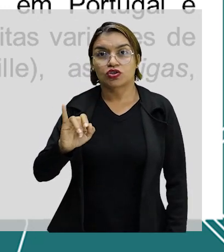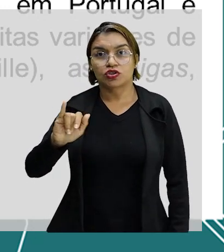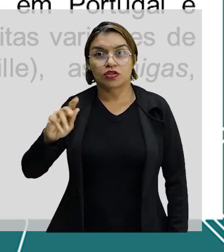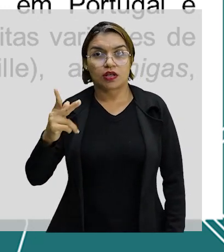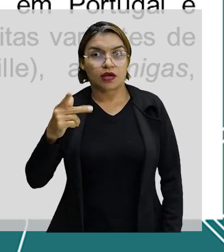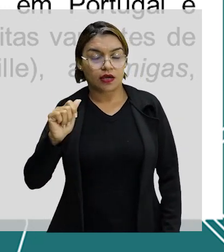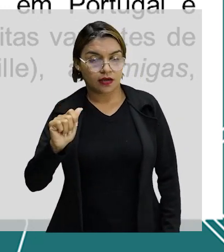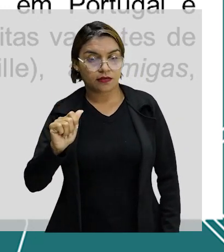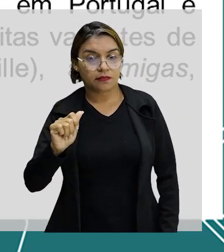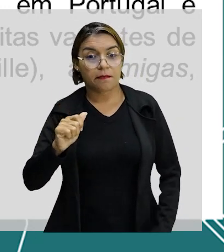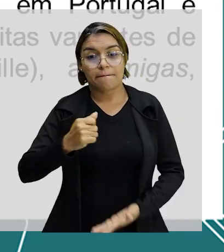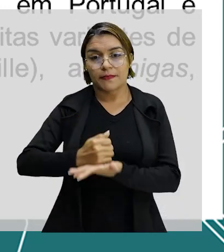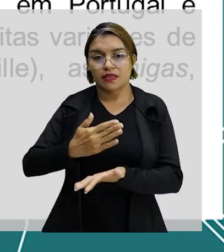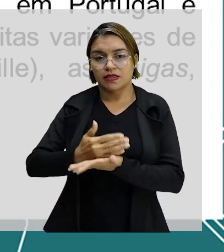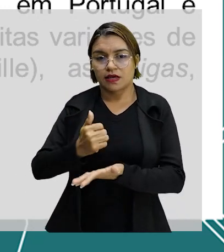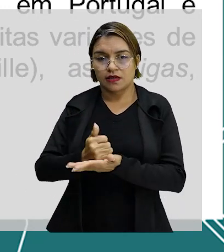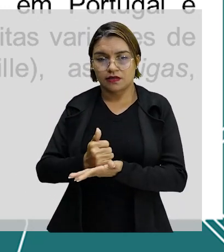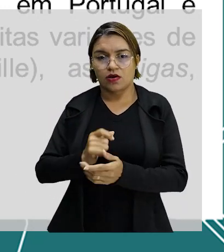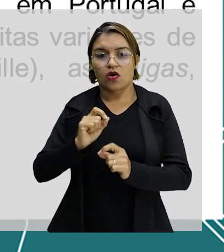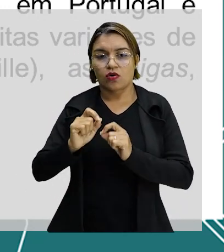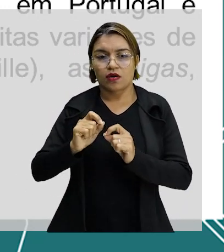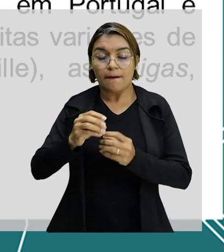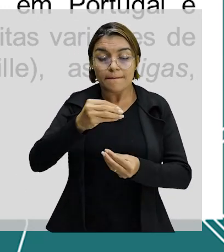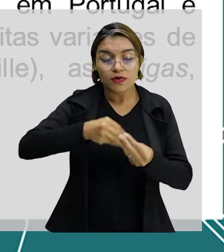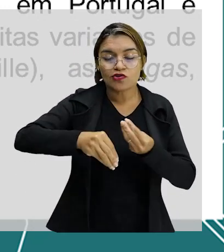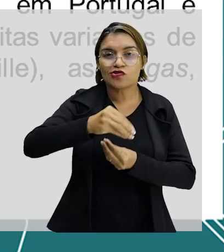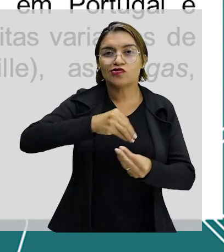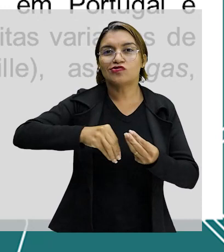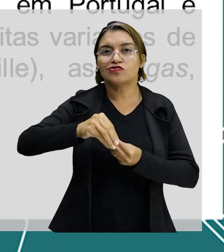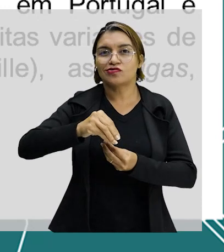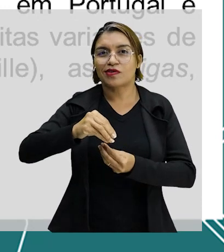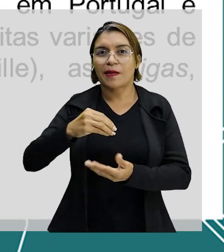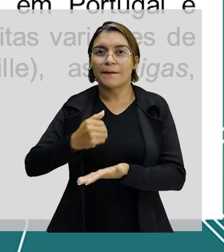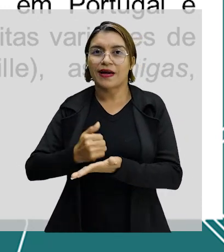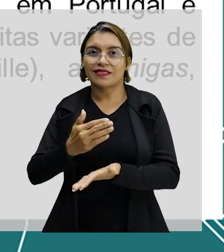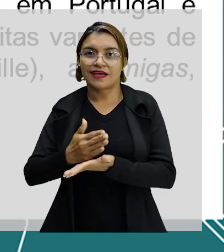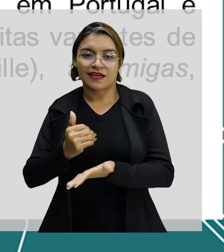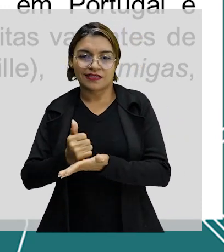tortilha de patata, omelete de batata, e o